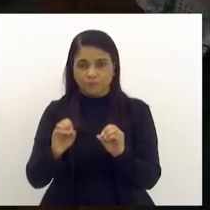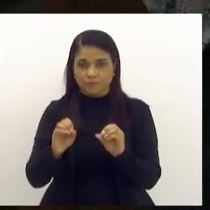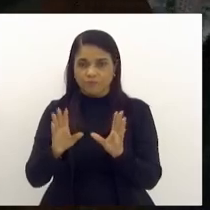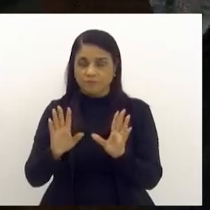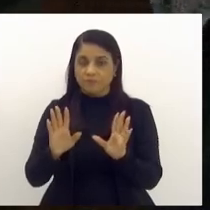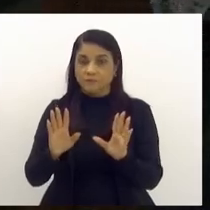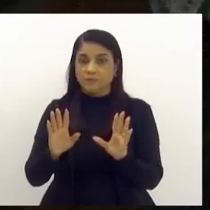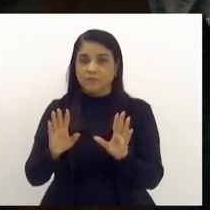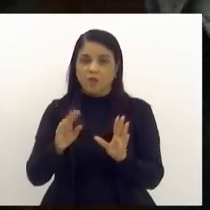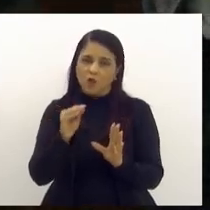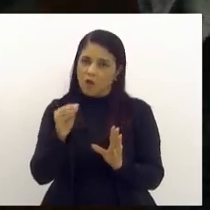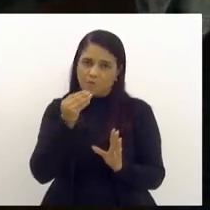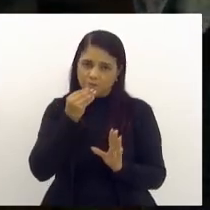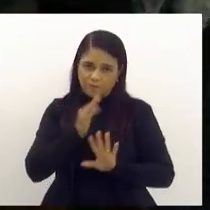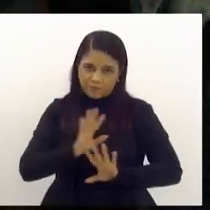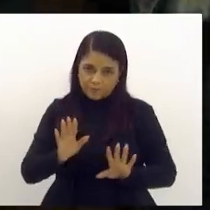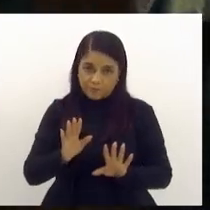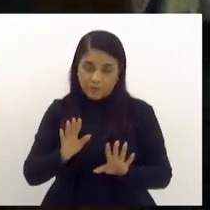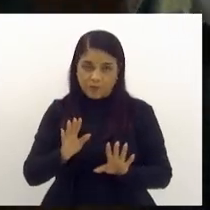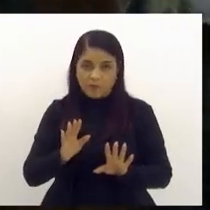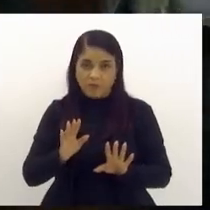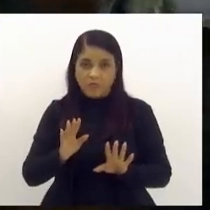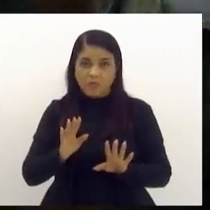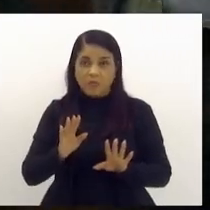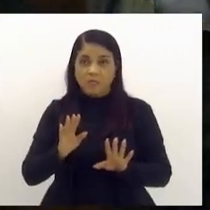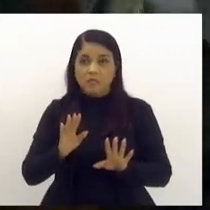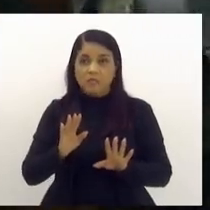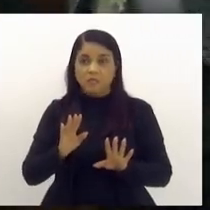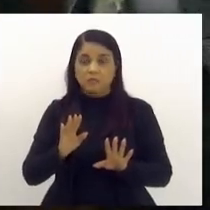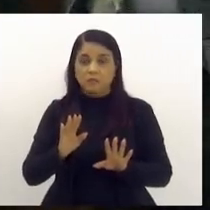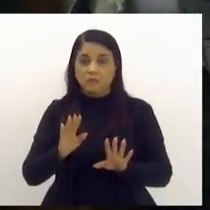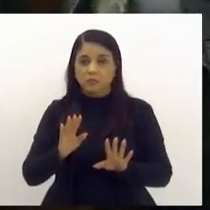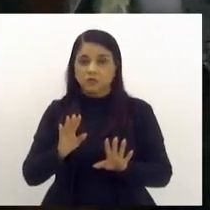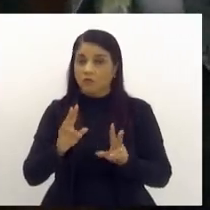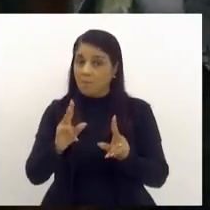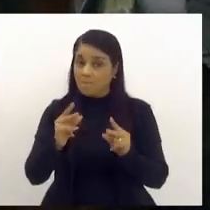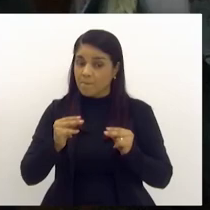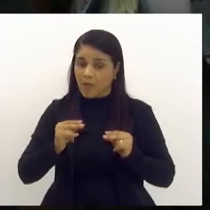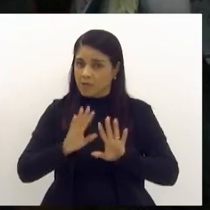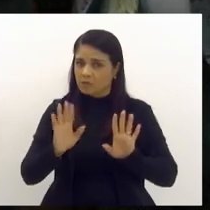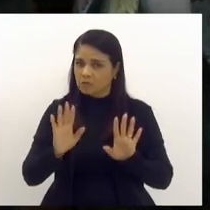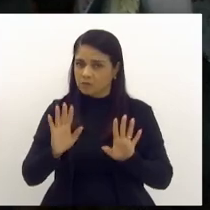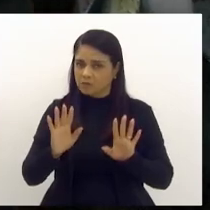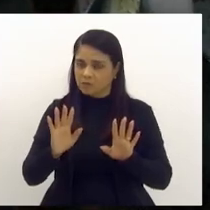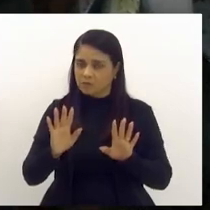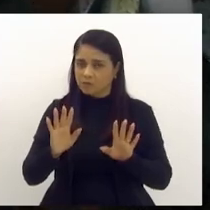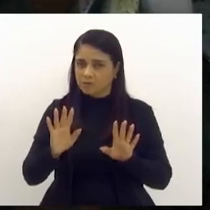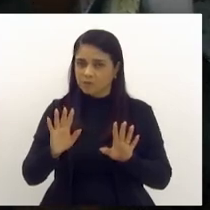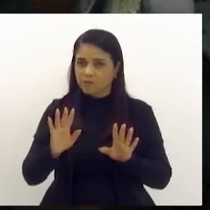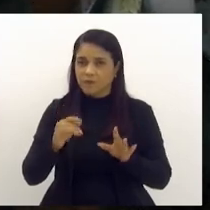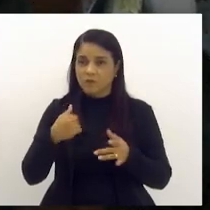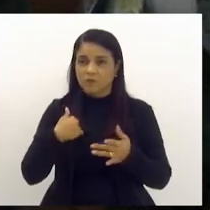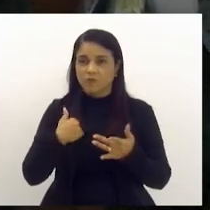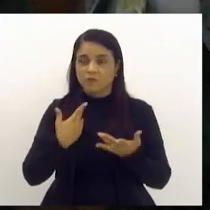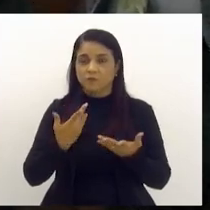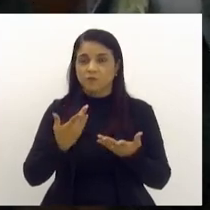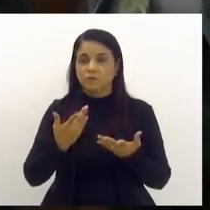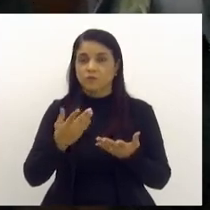não, mas eu não estou entrando na plenária, nem no mérito, eu estou falando na forma.